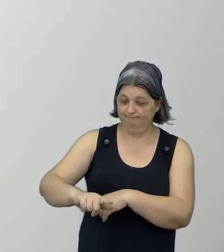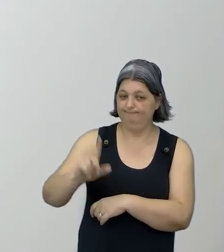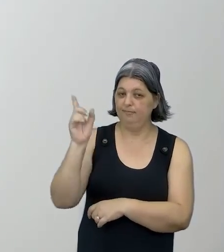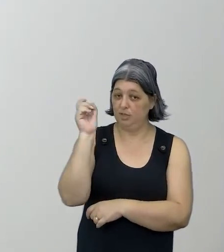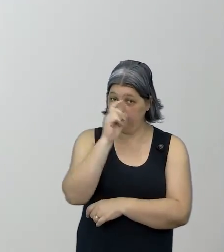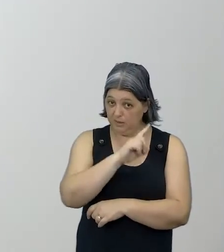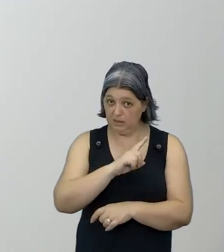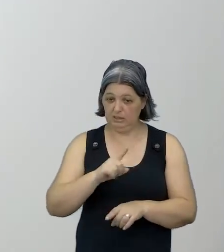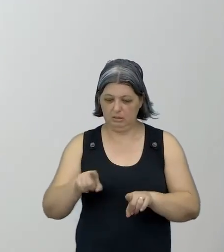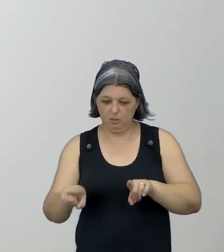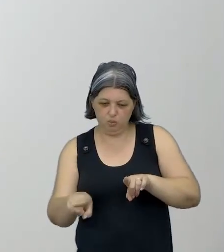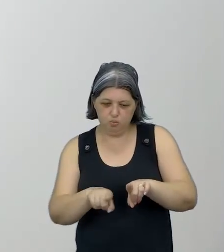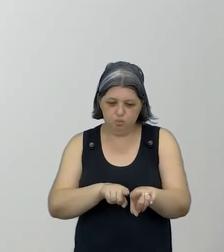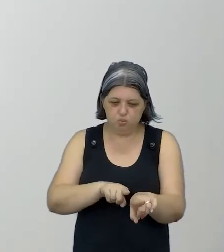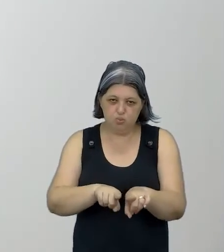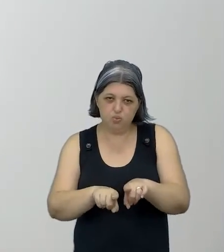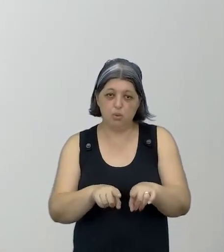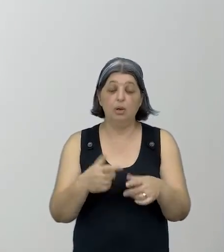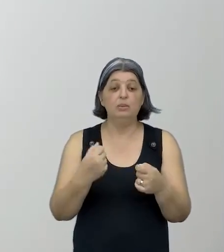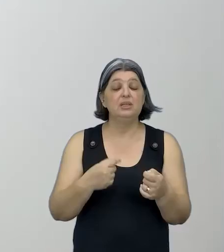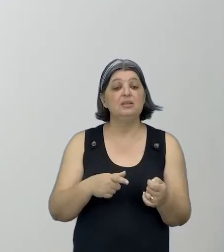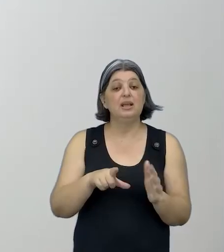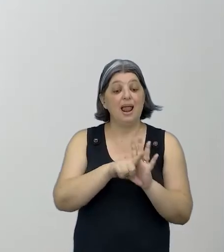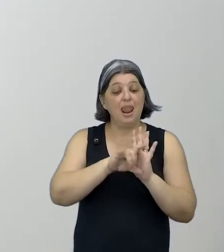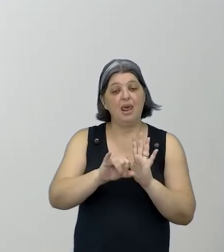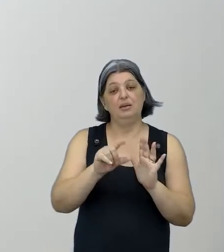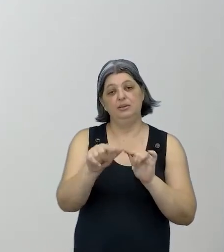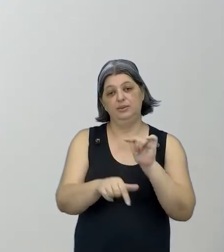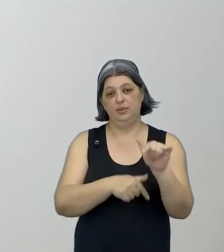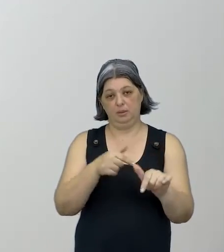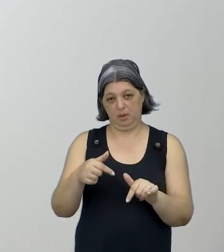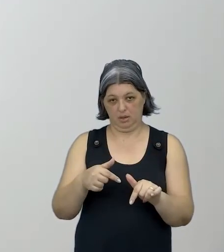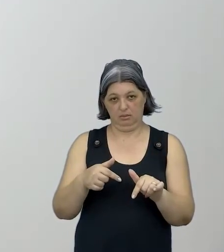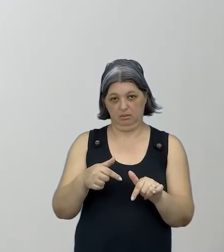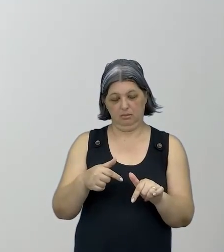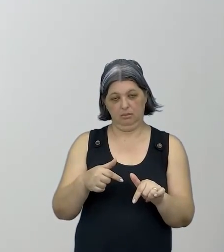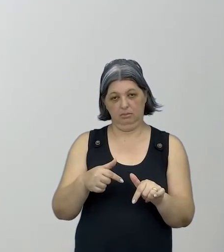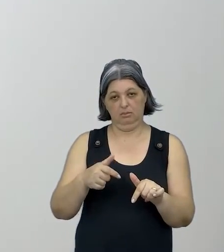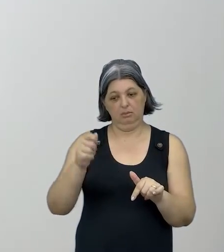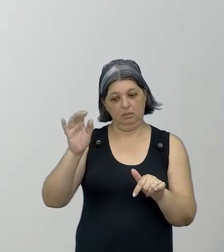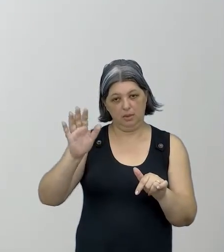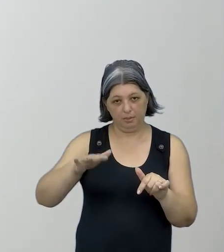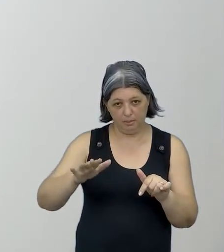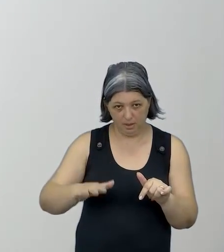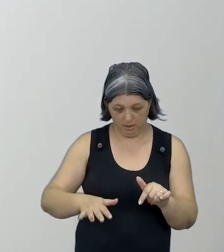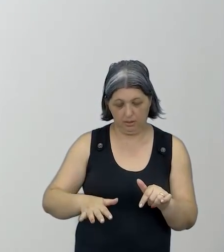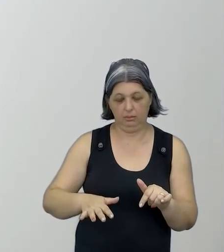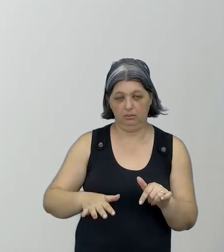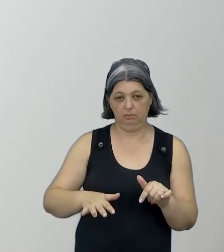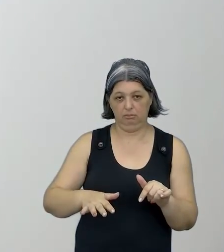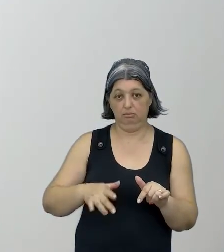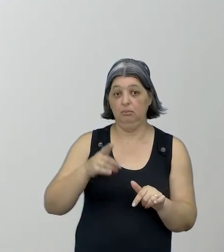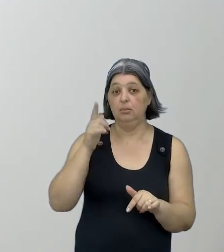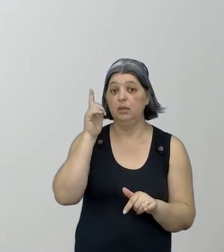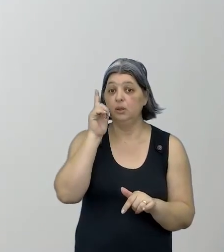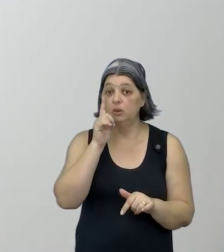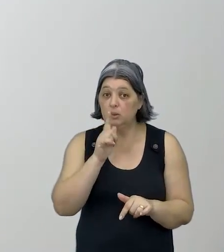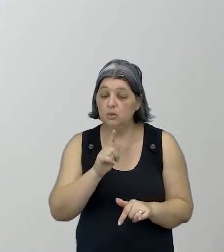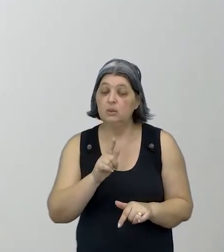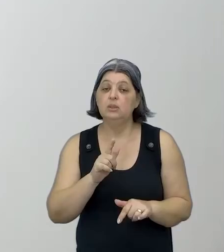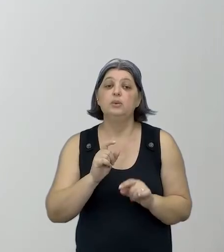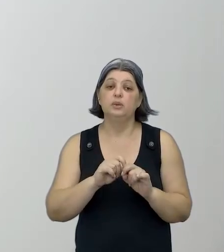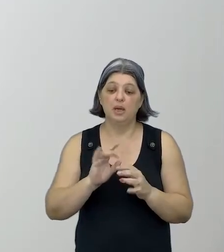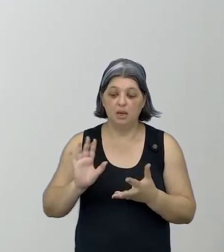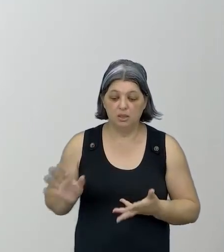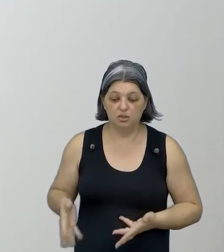E você tem que ter uma lei trabalhista, então, que não encareça tanto essa mão de obra a ponto de